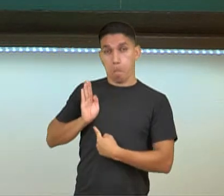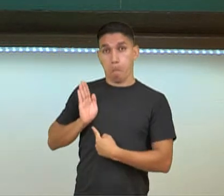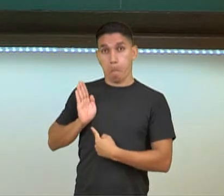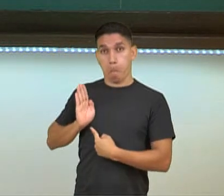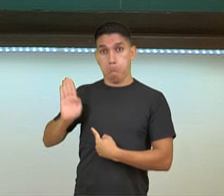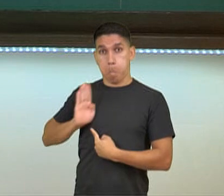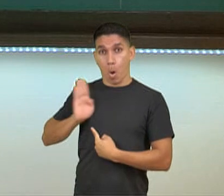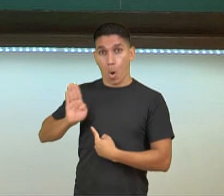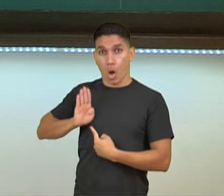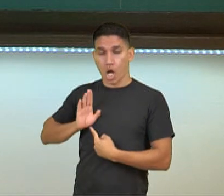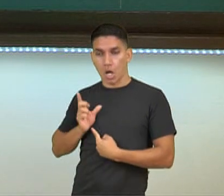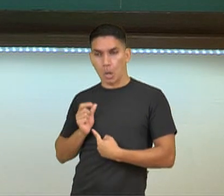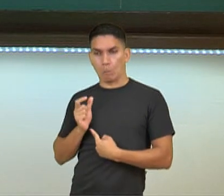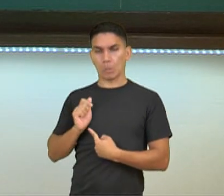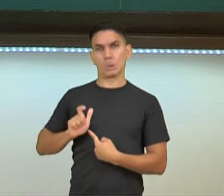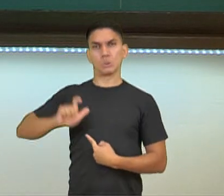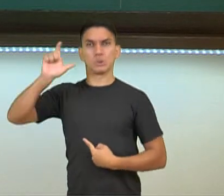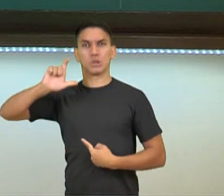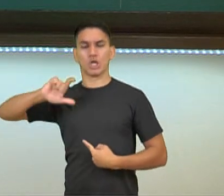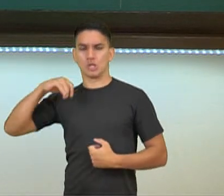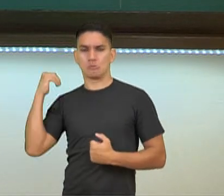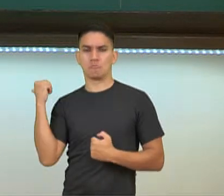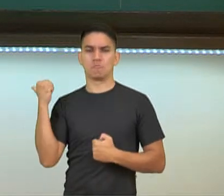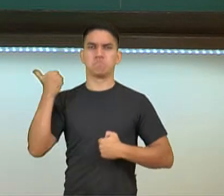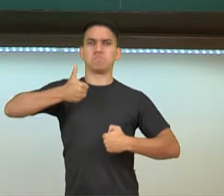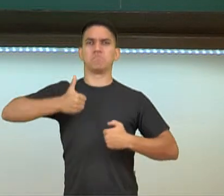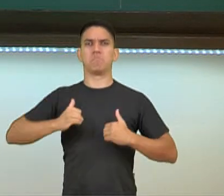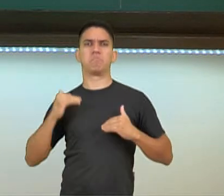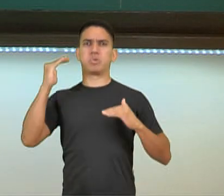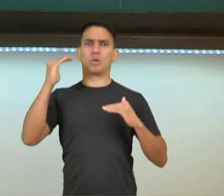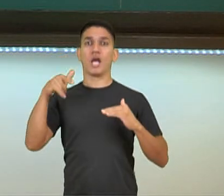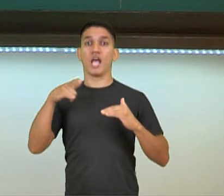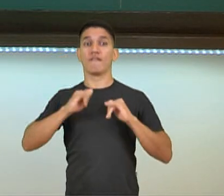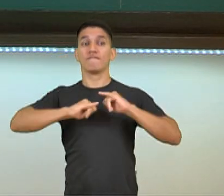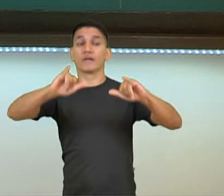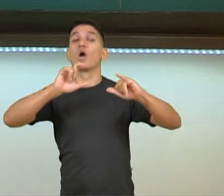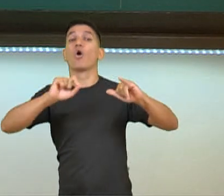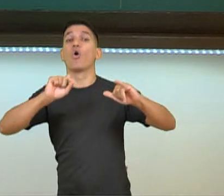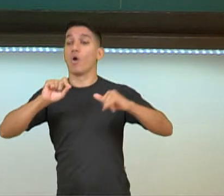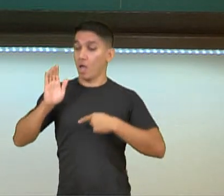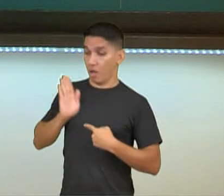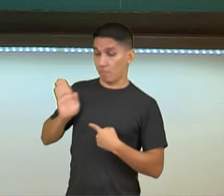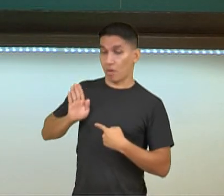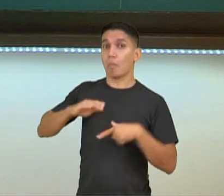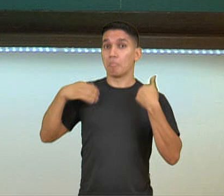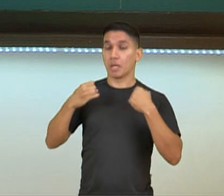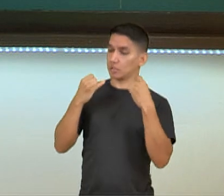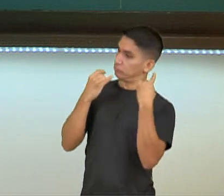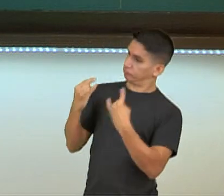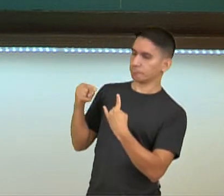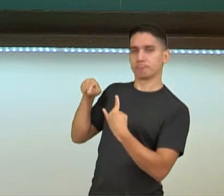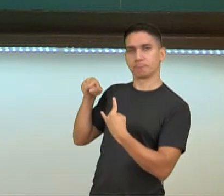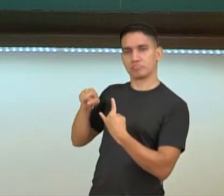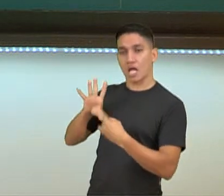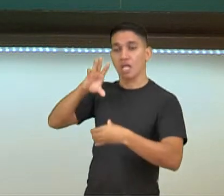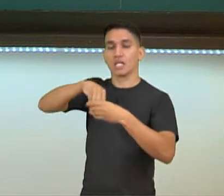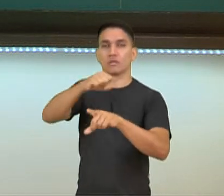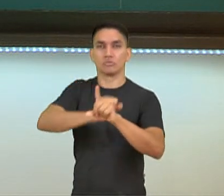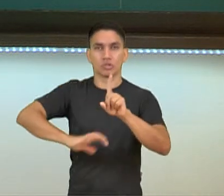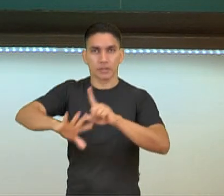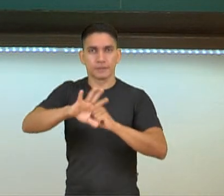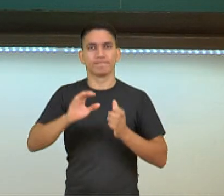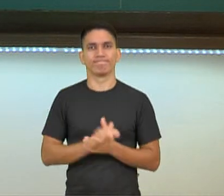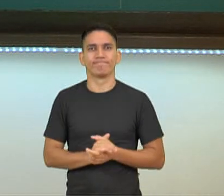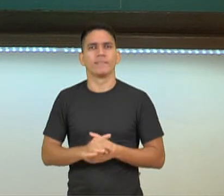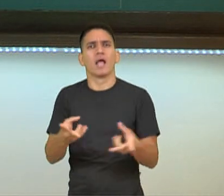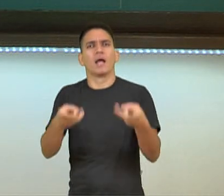firmar a burguesia como uma classe que deve ser ouvida dentro da sociedade. A gente vai ver que o Napoleão